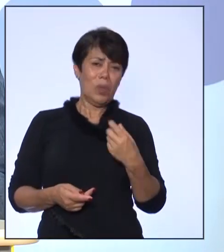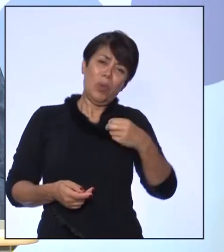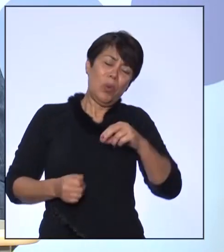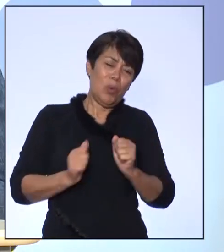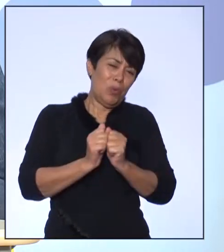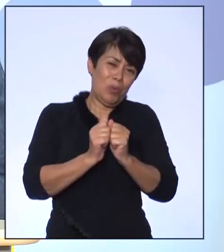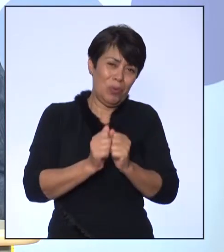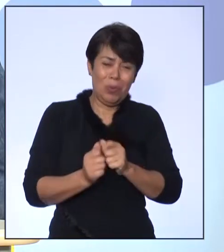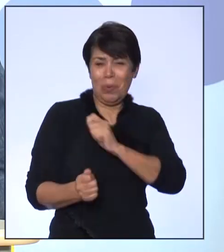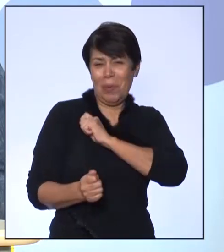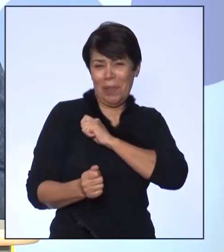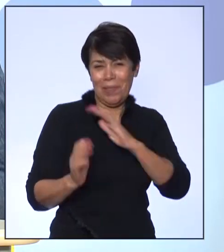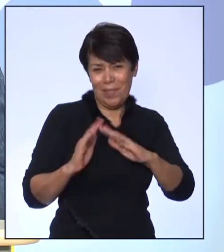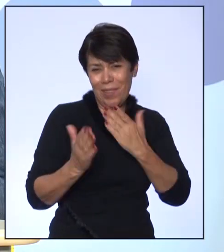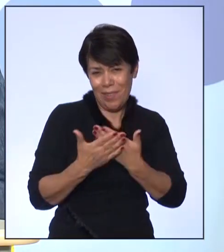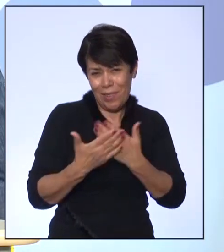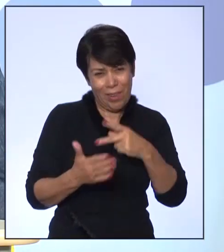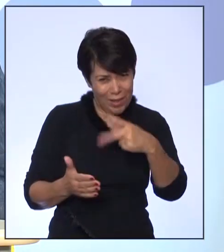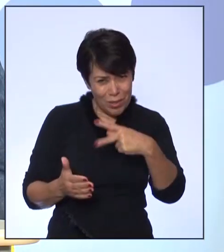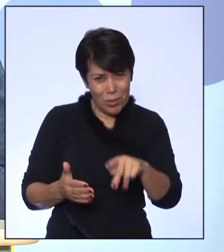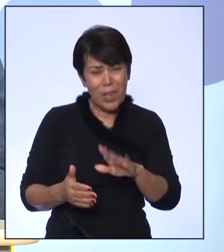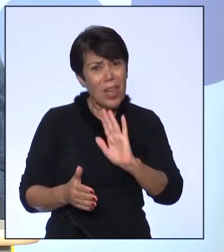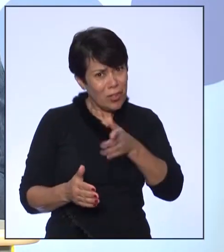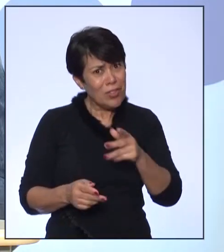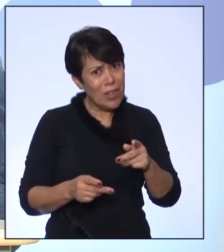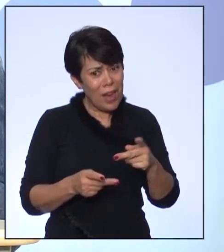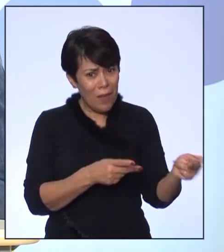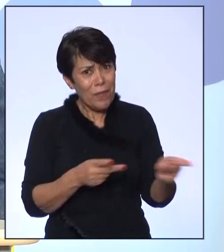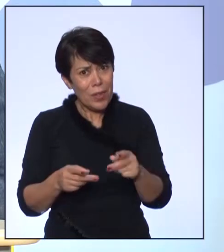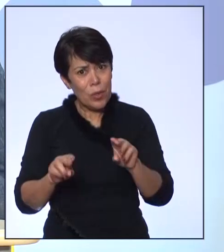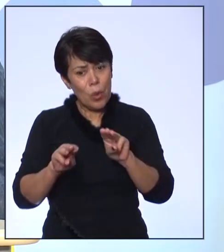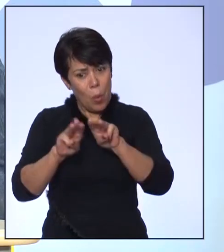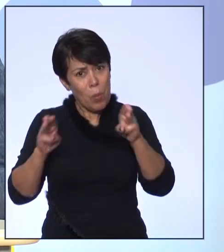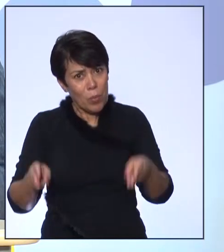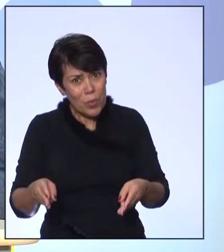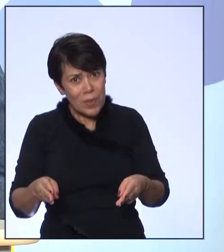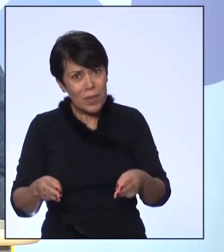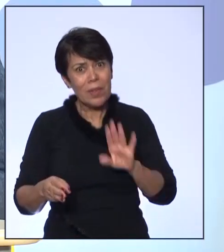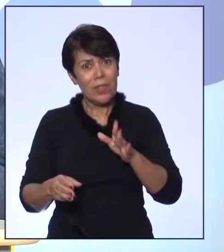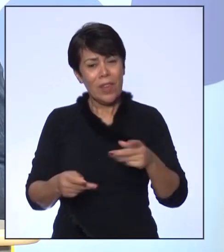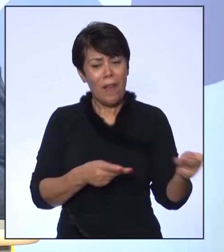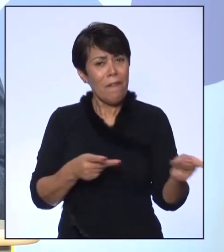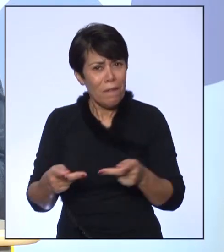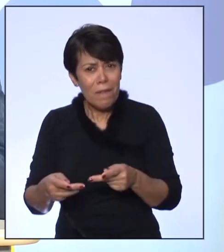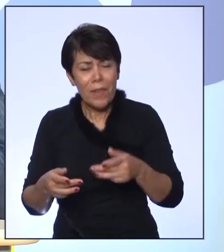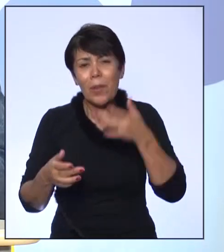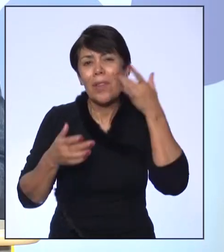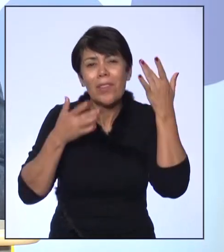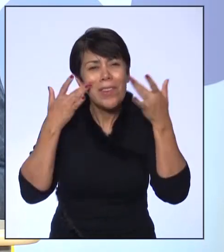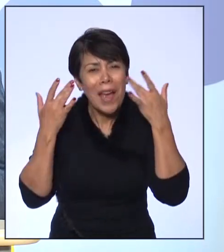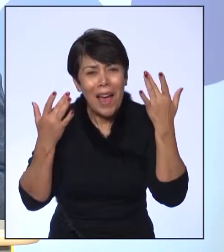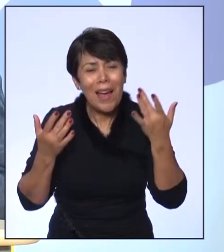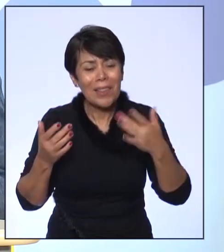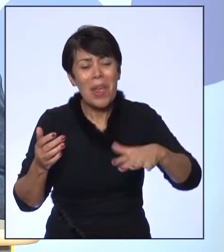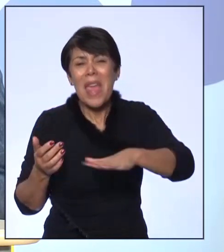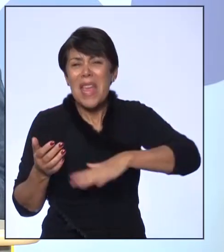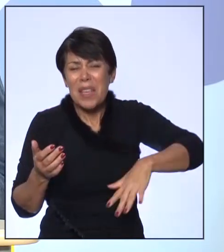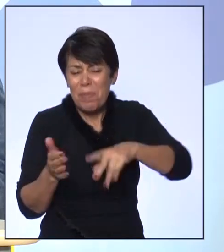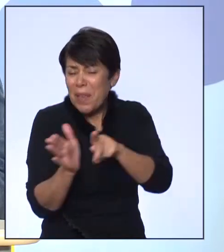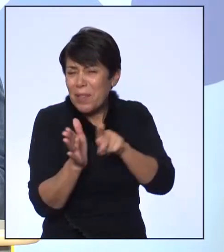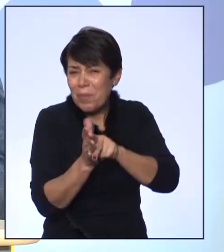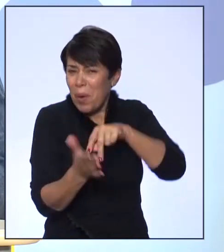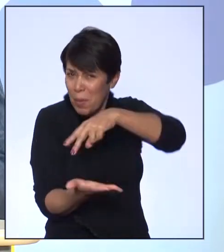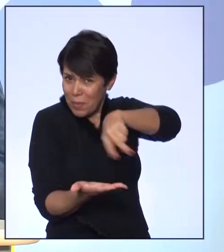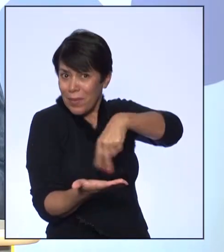excursão da escola, você já foi a algum museu? Você já foi a algum teatro? Né? Você já foi a algum espaço dedicado à